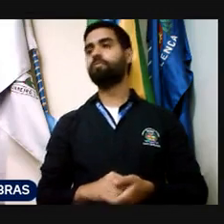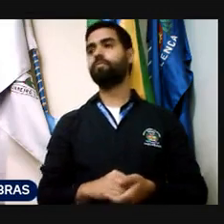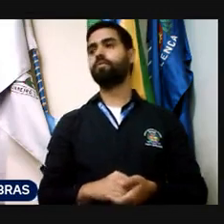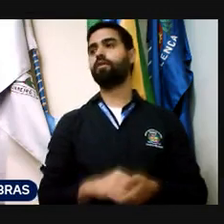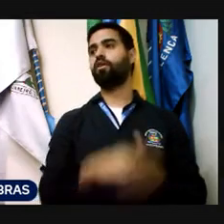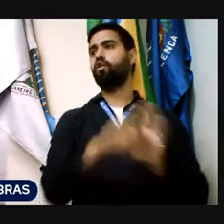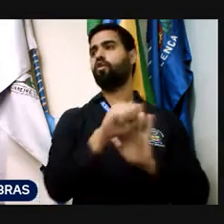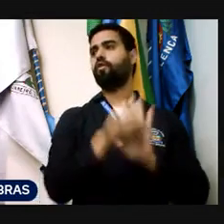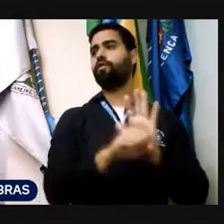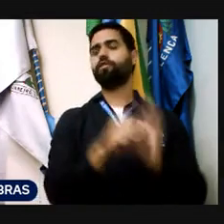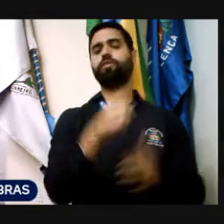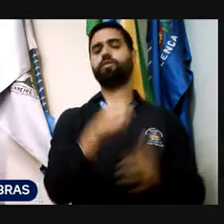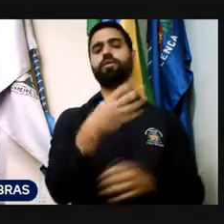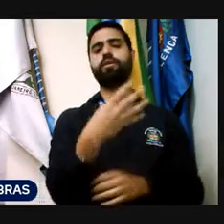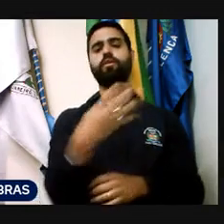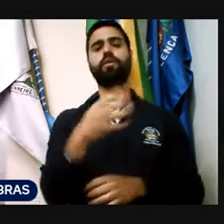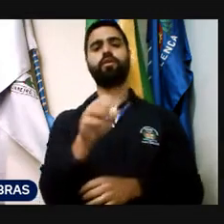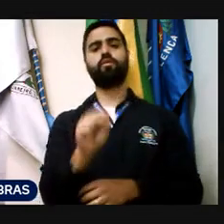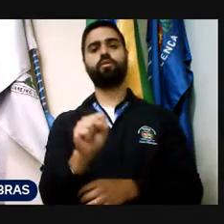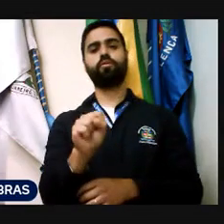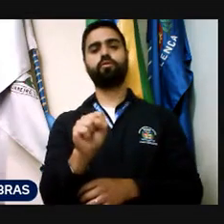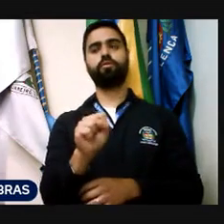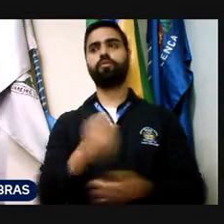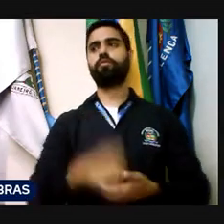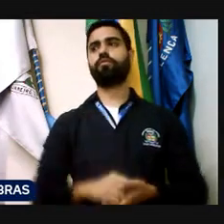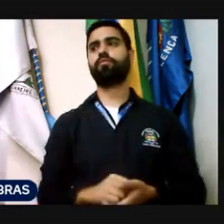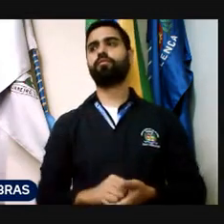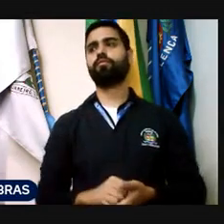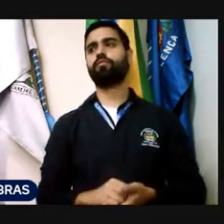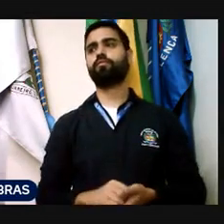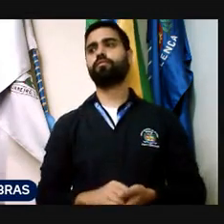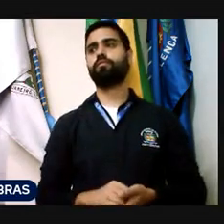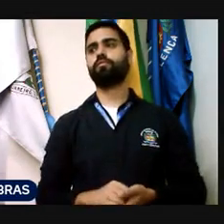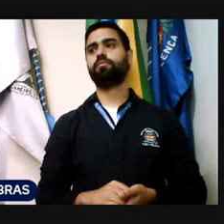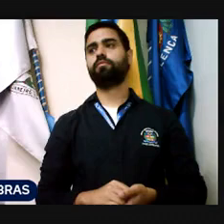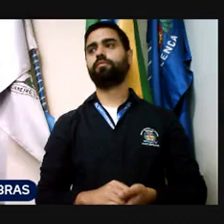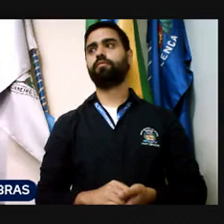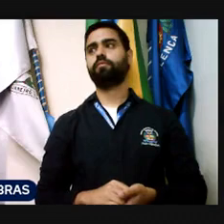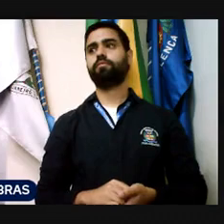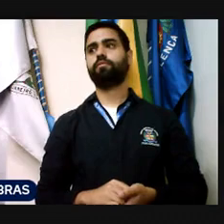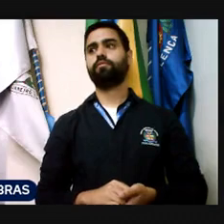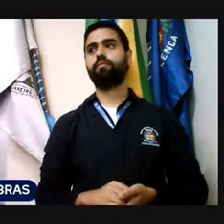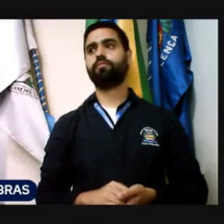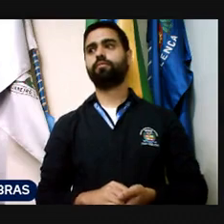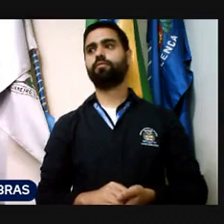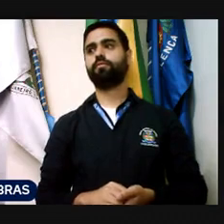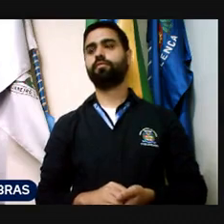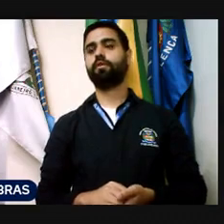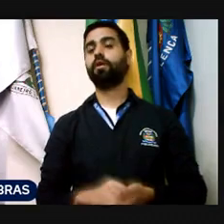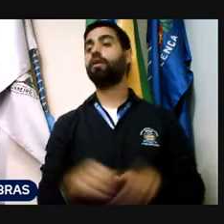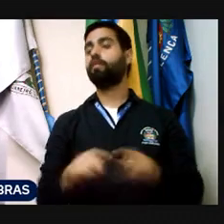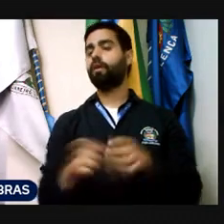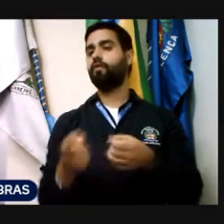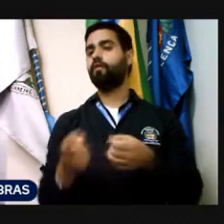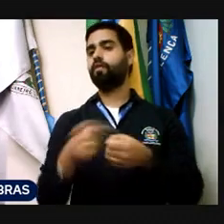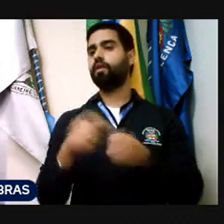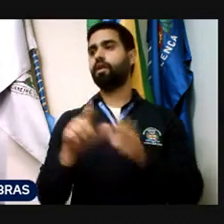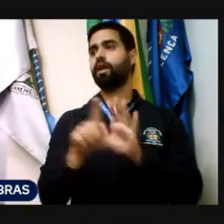Ofício 448 de 2021, gabinete do prefeito, devolvendo a lei